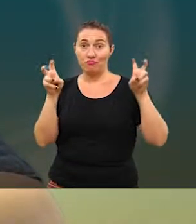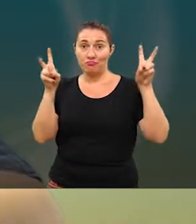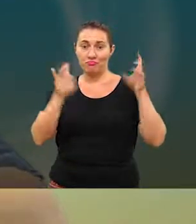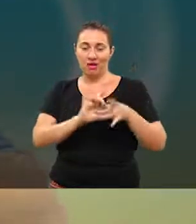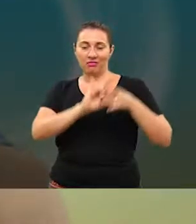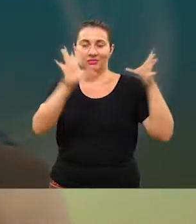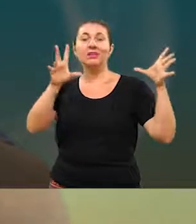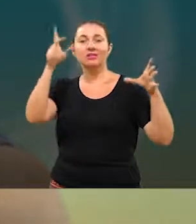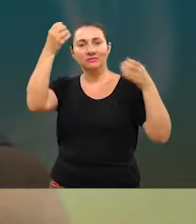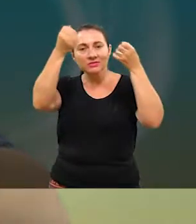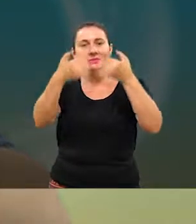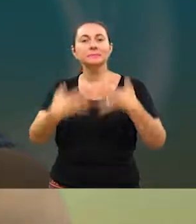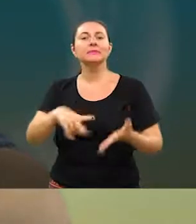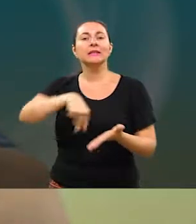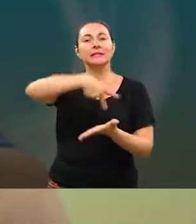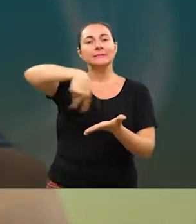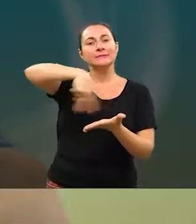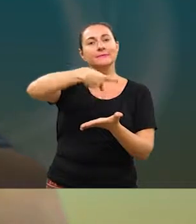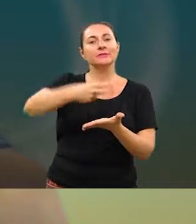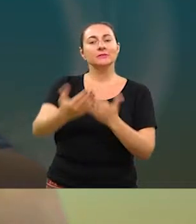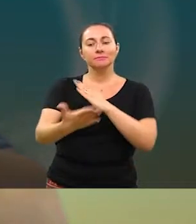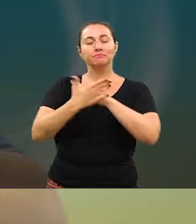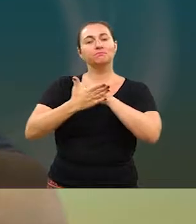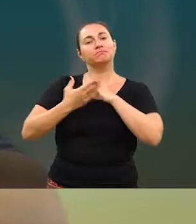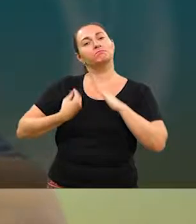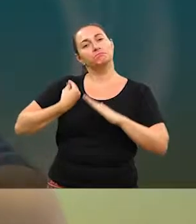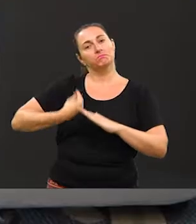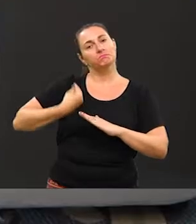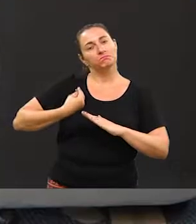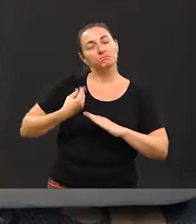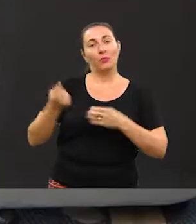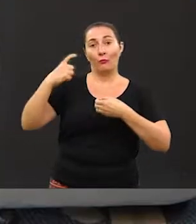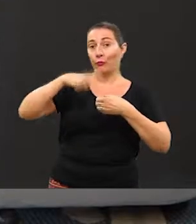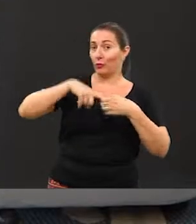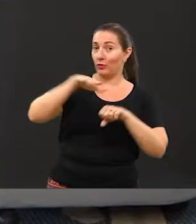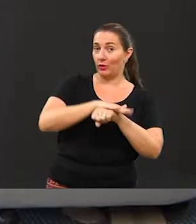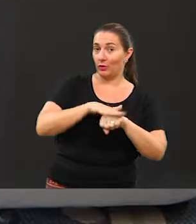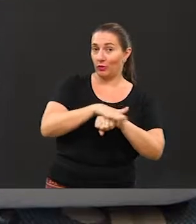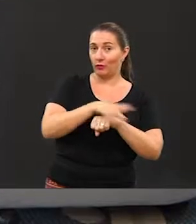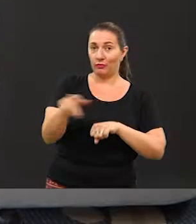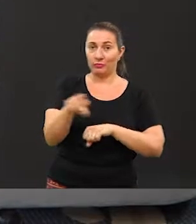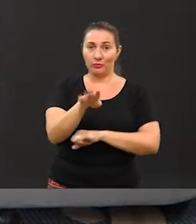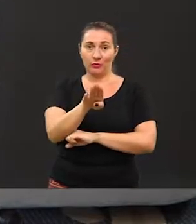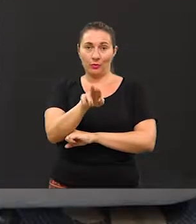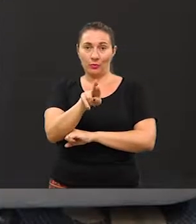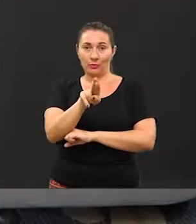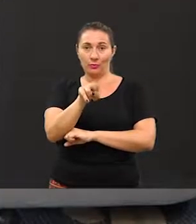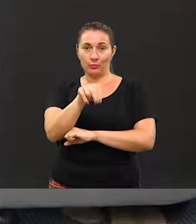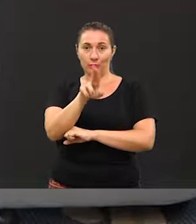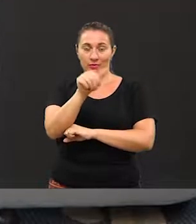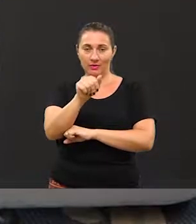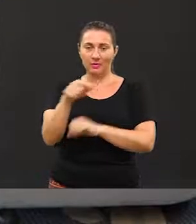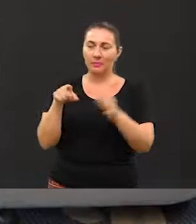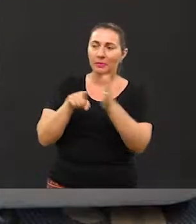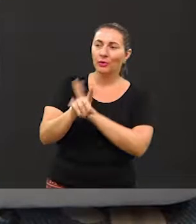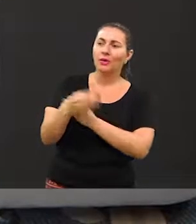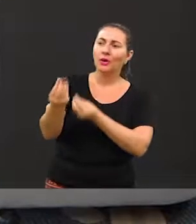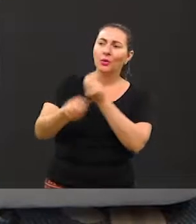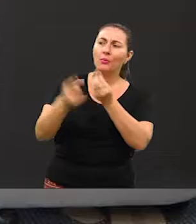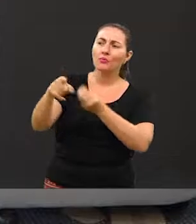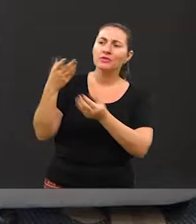Música É sobre os benefícios que a dança pode proporcionar. Voltando à nossa conversa com a professora Bruna. Eu tinha acabado de